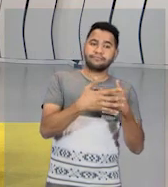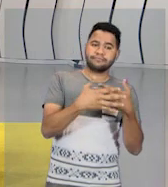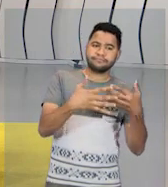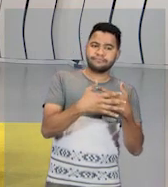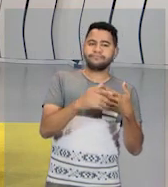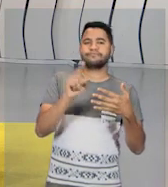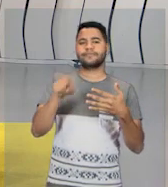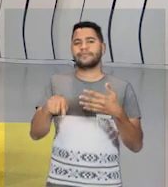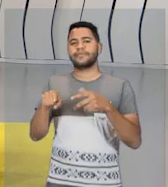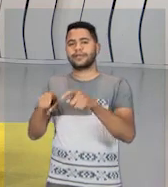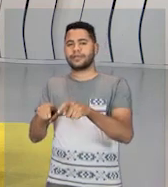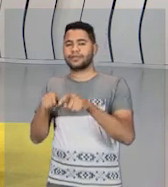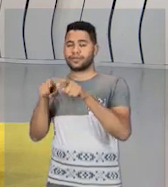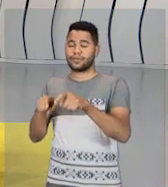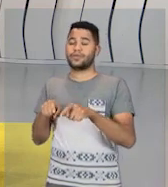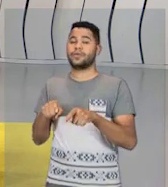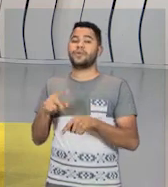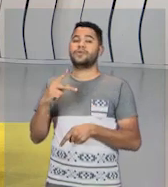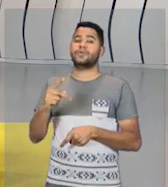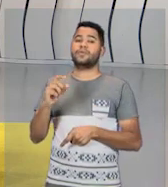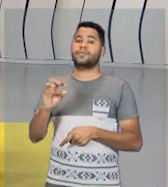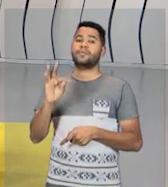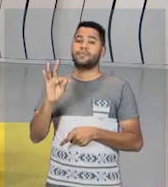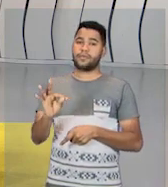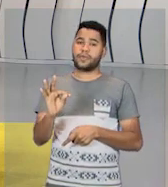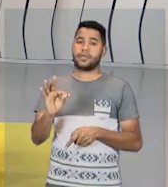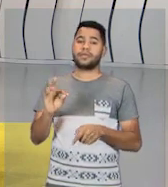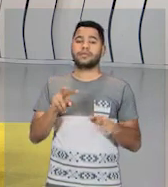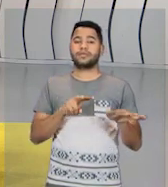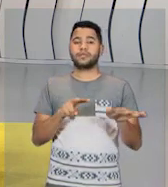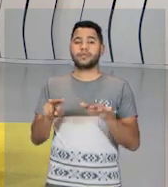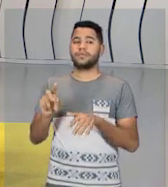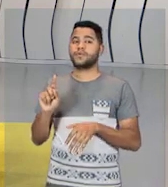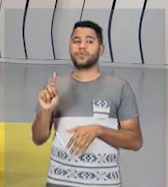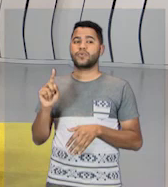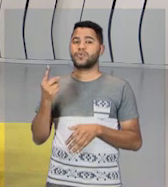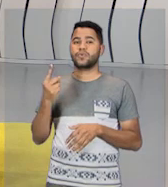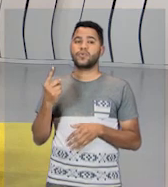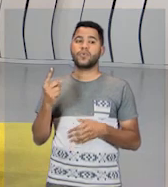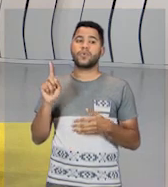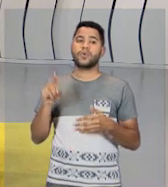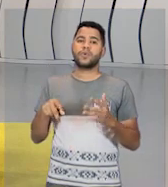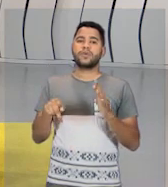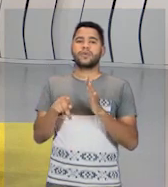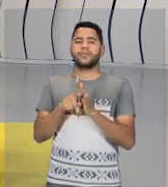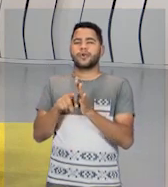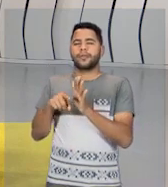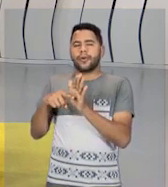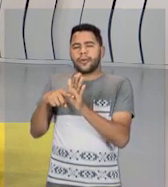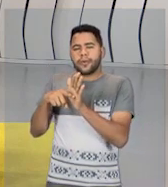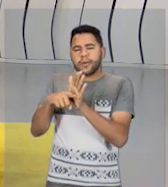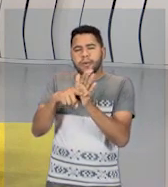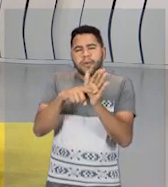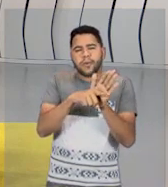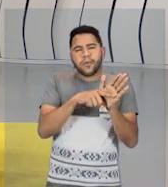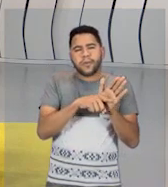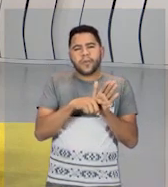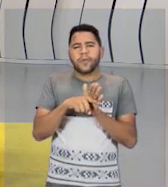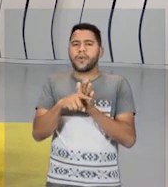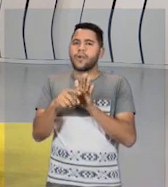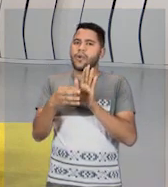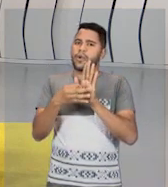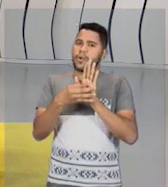interior Então nossa nosso PEC da semana na semana um trás aí essa pesquisa uma pesquisa